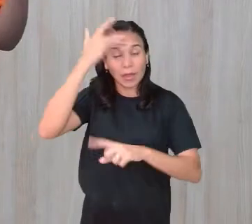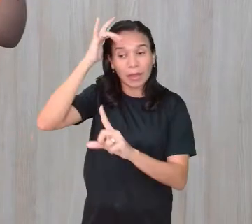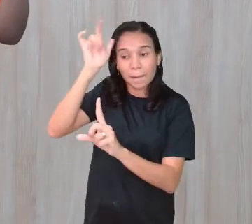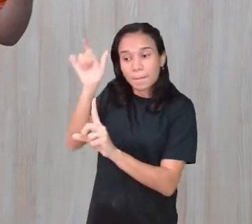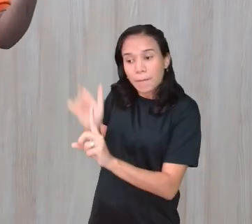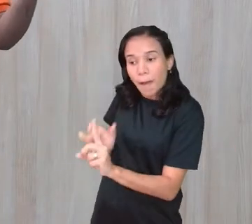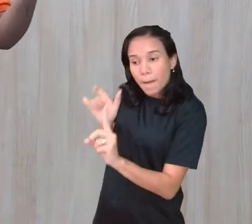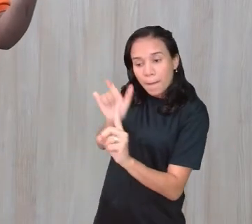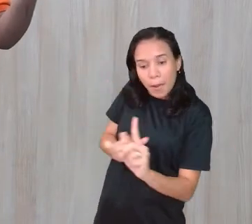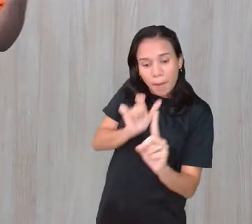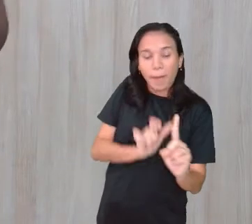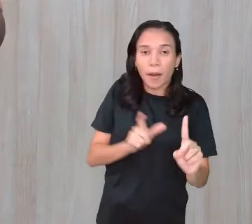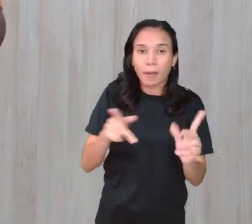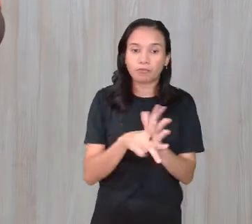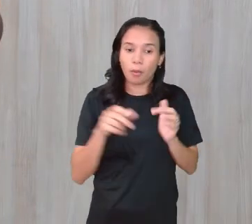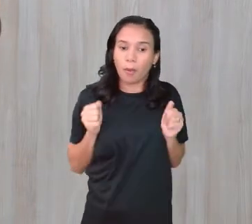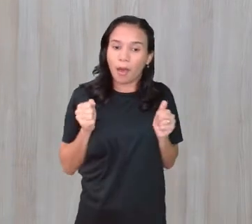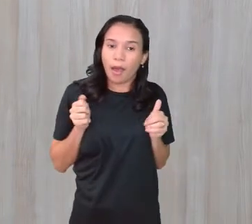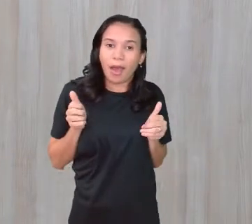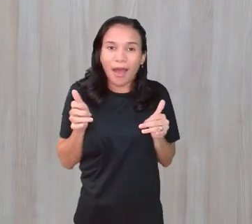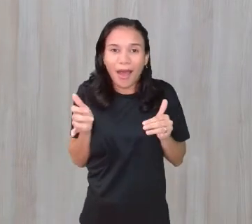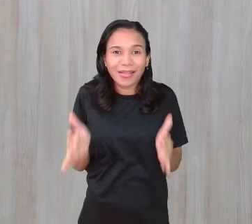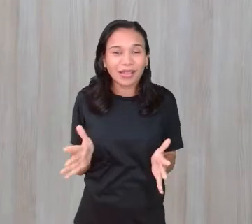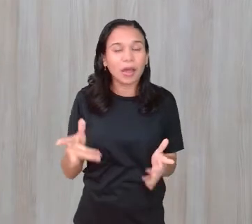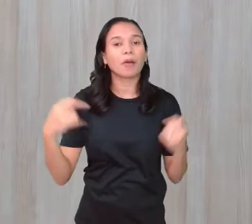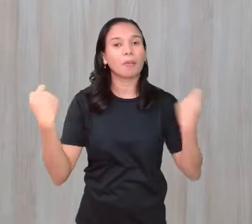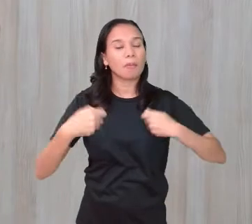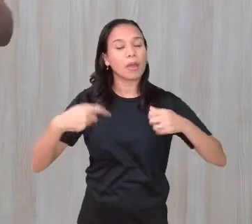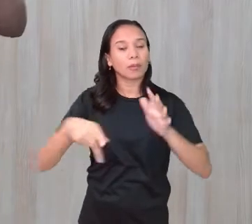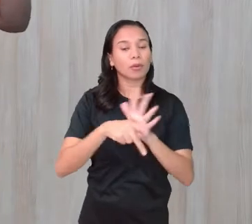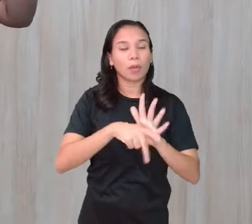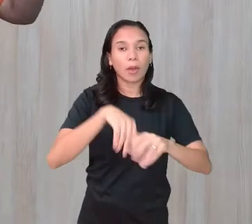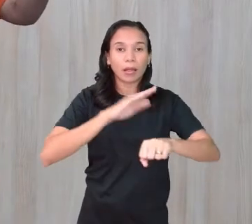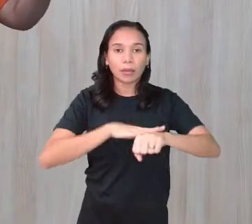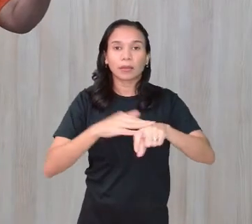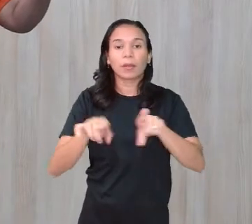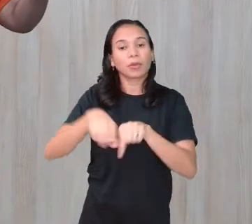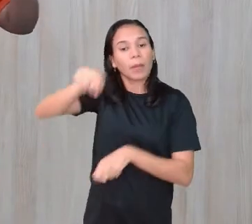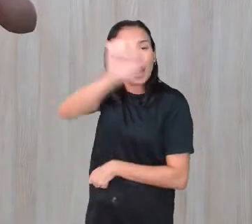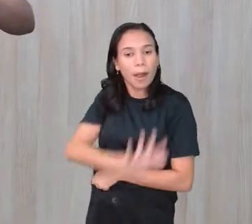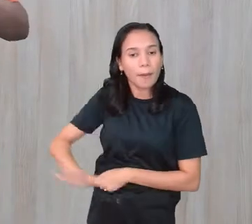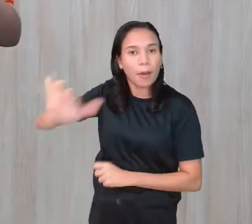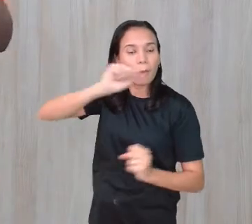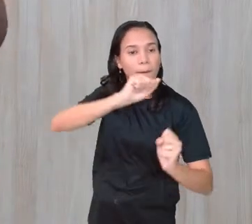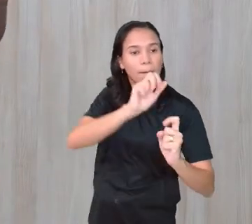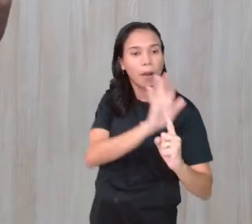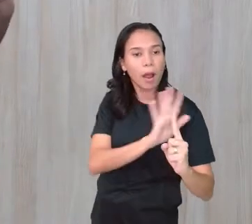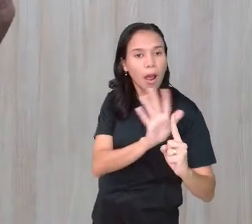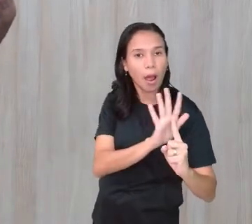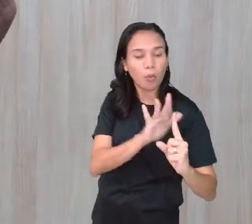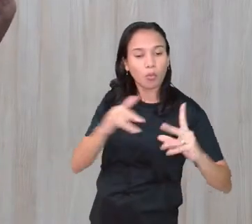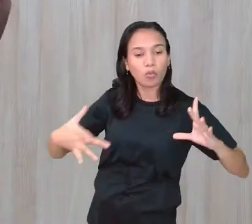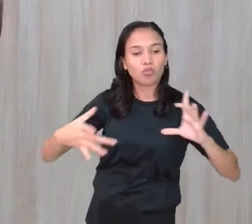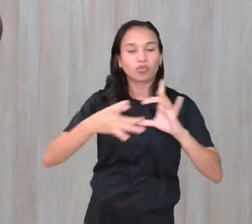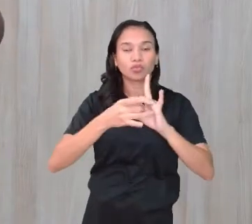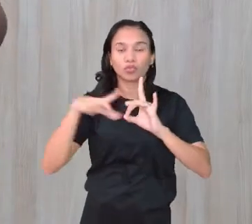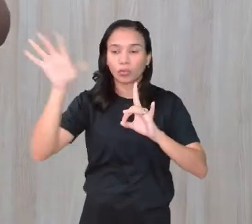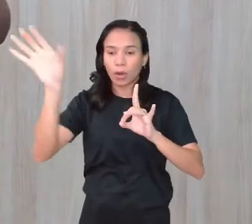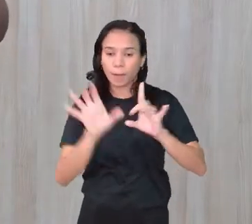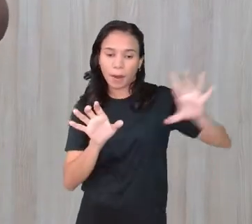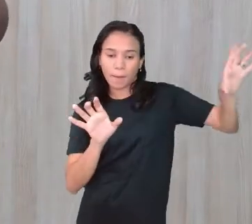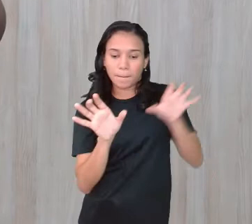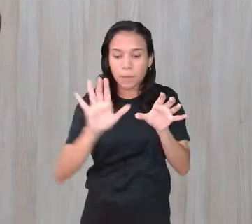personagens que vivam aquelas ações, eu vou precisar que eles se localizem no tempo e no espaço. Quando eu junto esses elementos